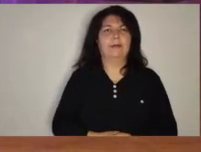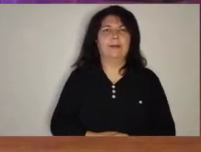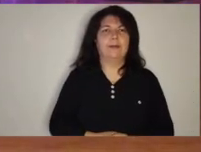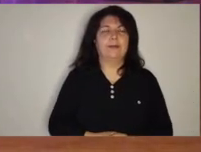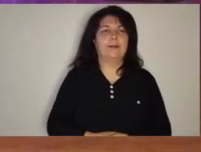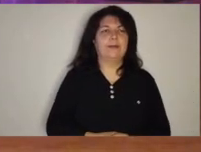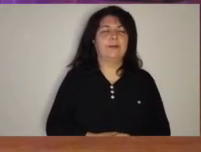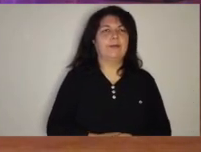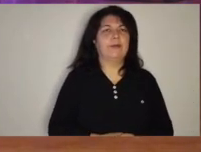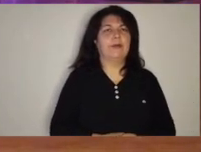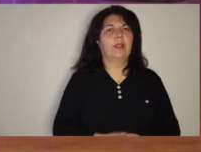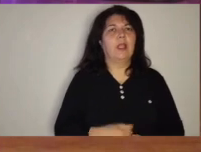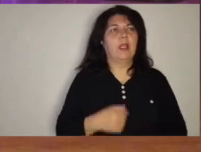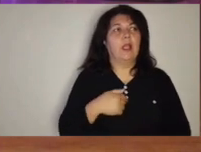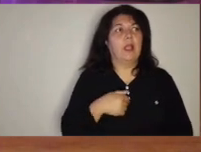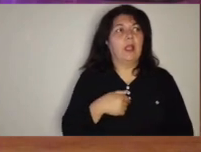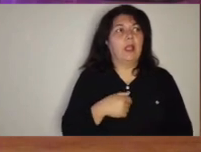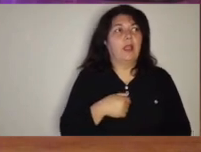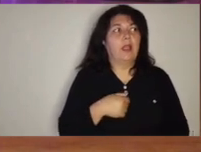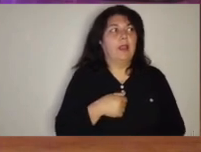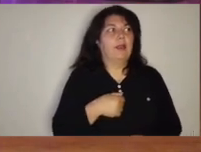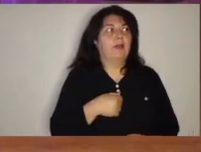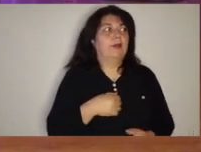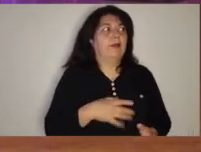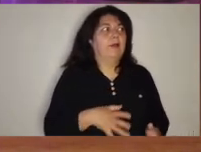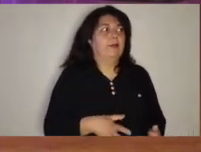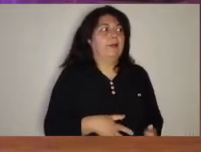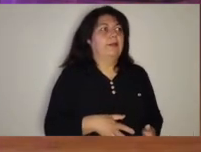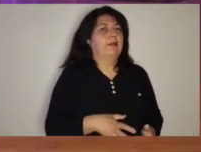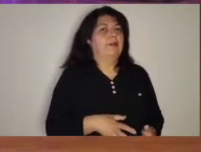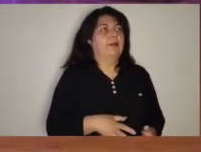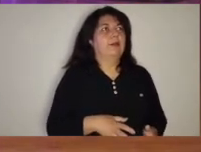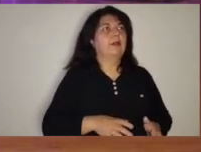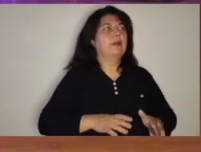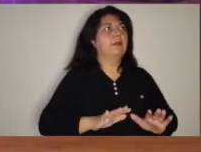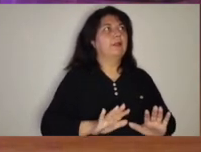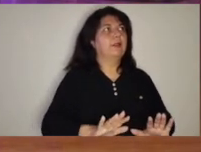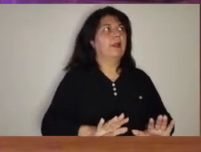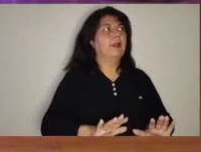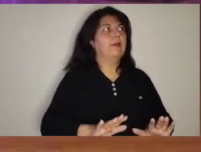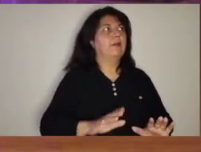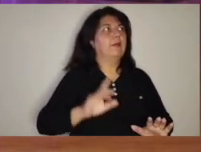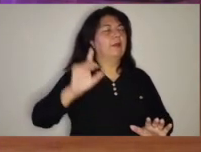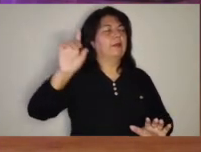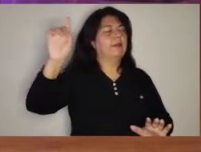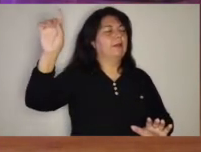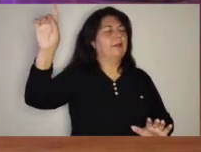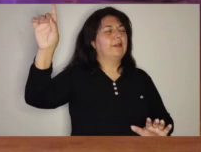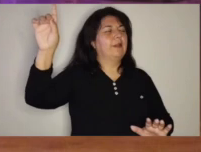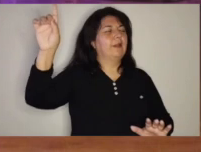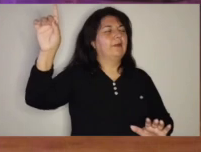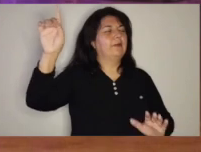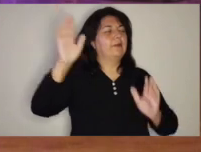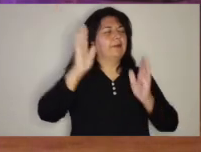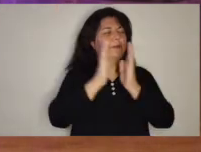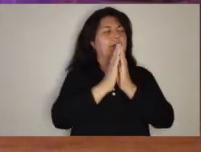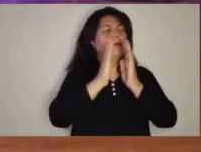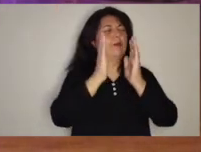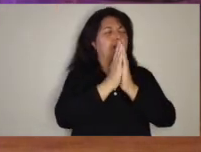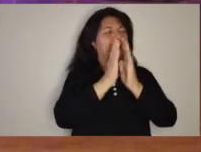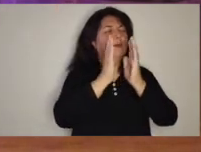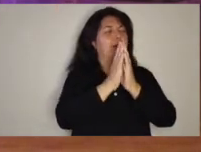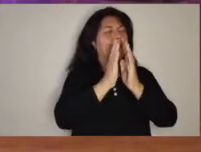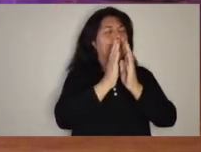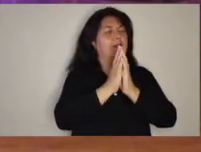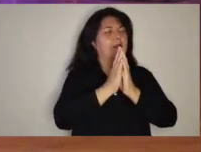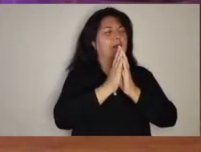sinceridade do meu coração, Deus sabia que eu não fiz nada errado. E eu, irmãos, na hora eu fiquei ansiosa. Falei: meu Deus!